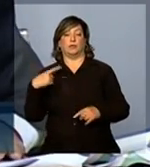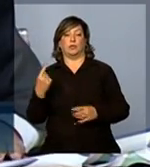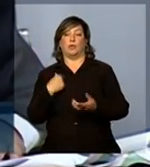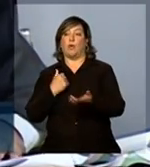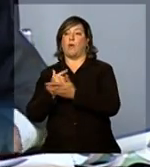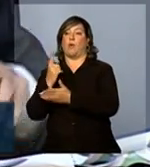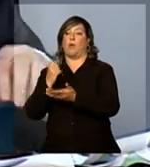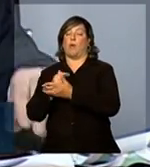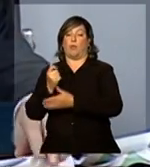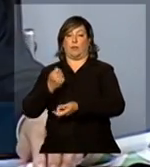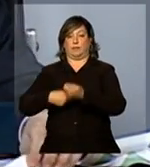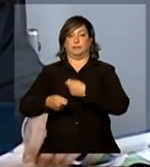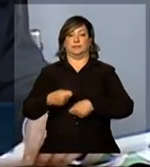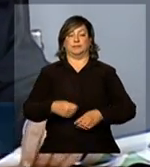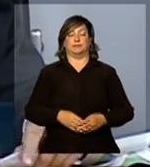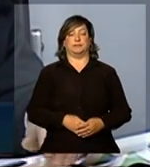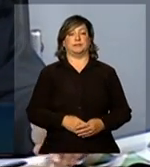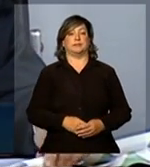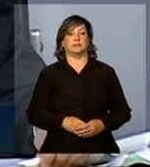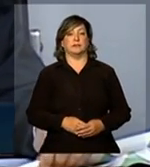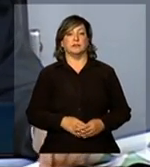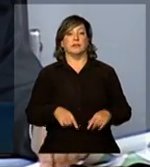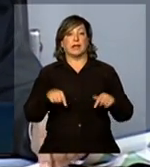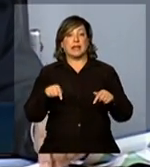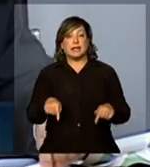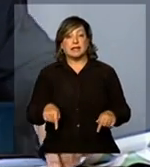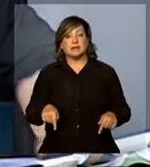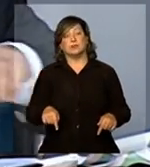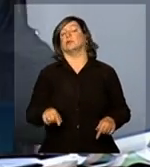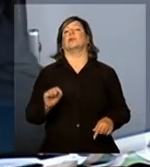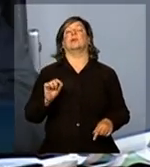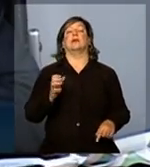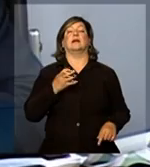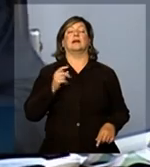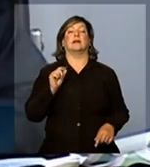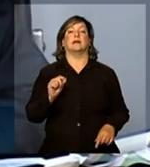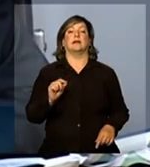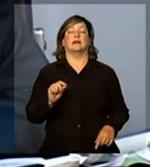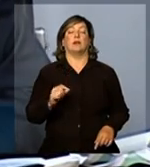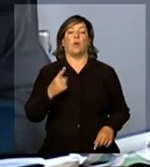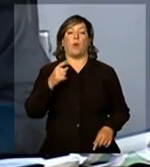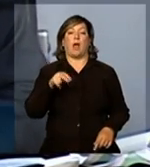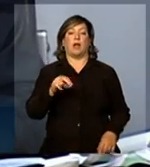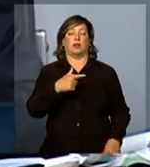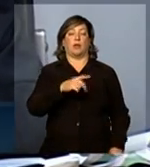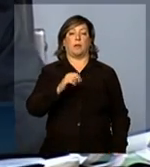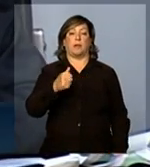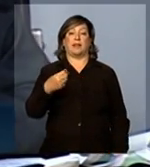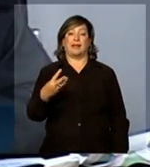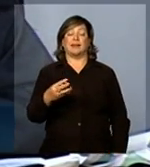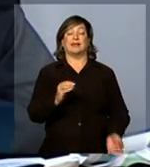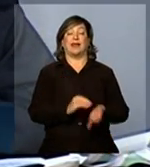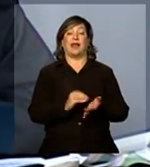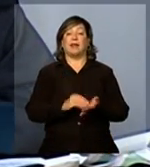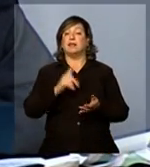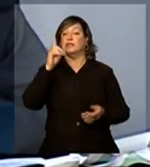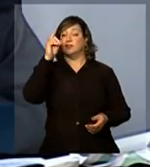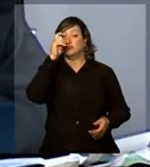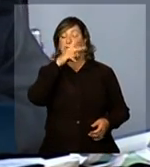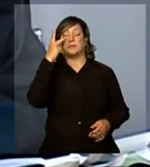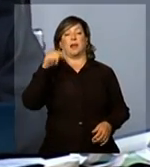importações. Isto reflete um ano de 2013 ainda difícil para a